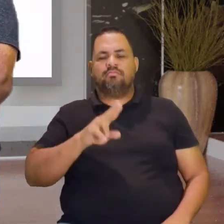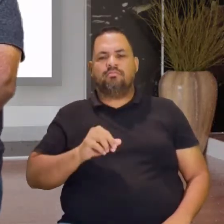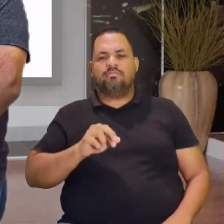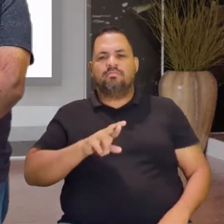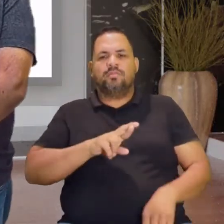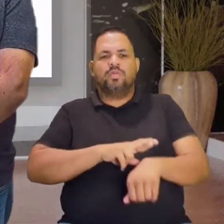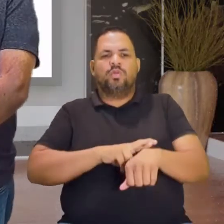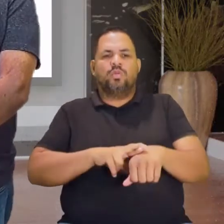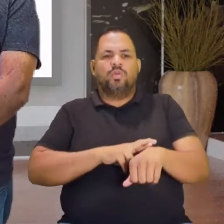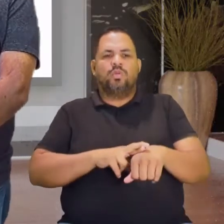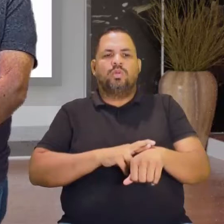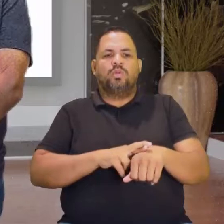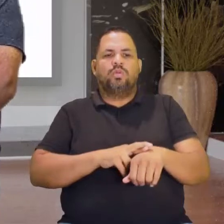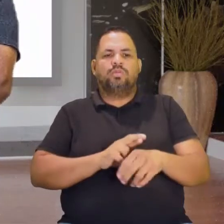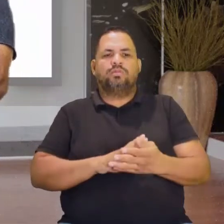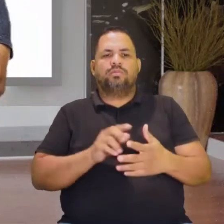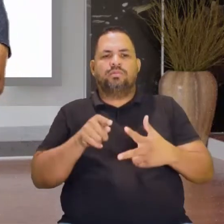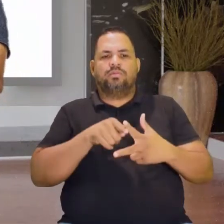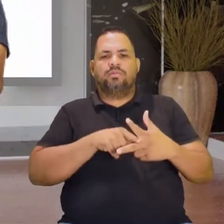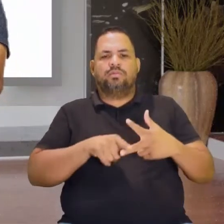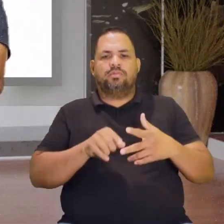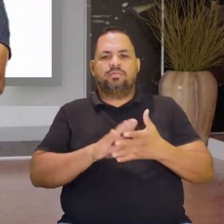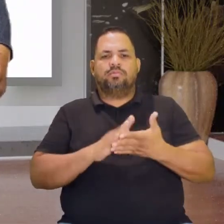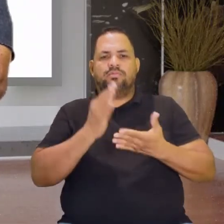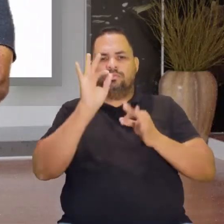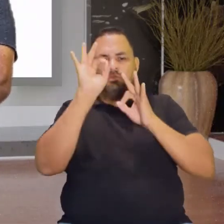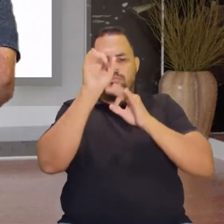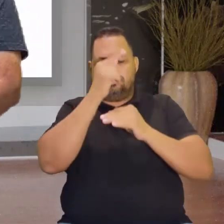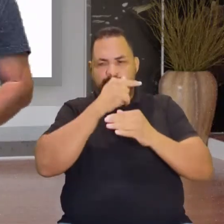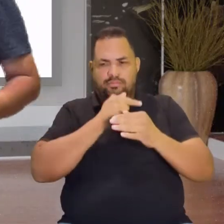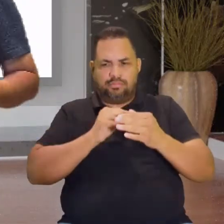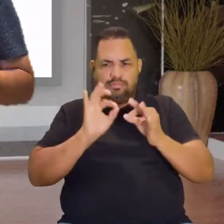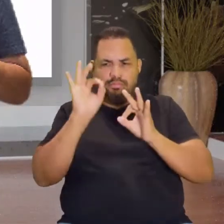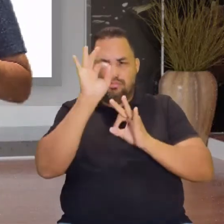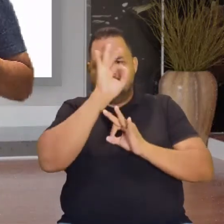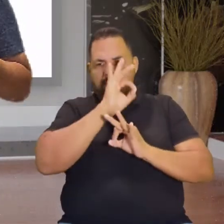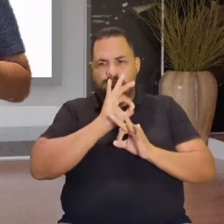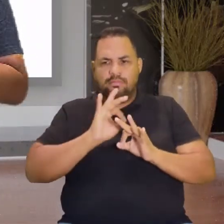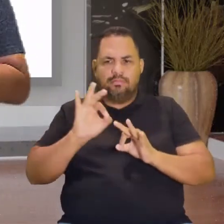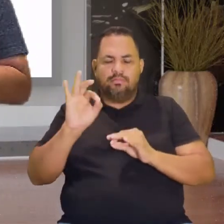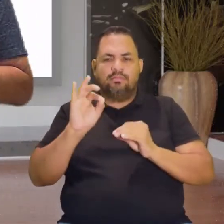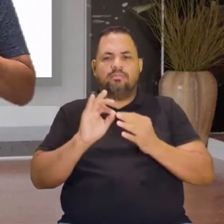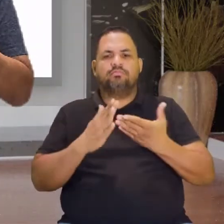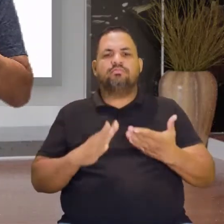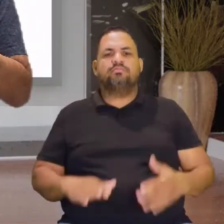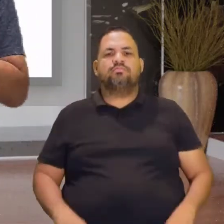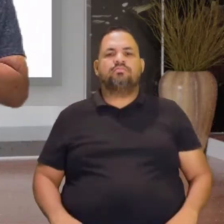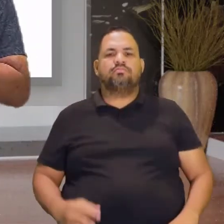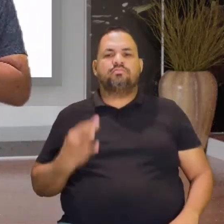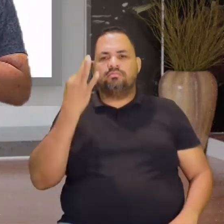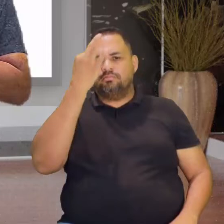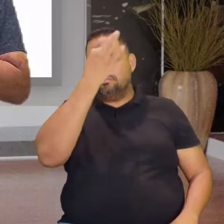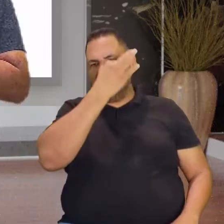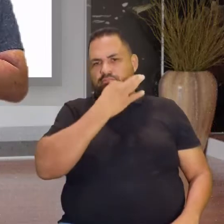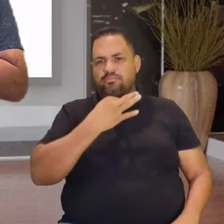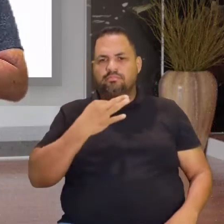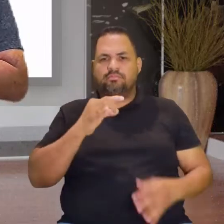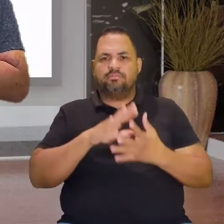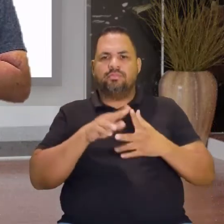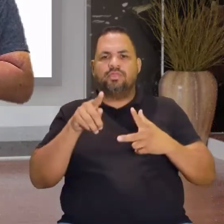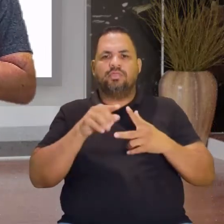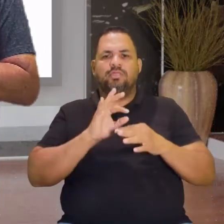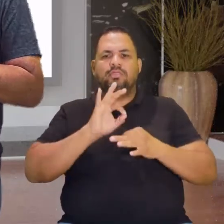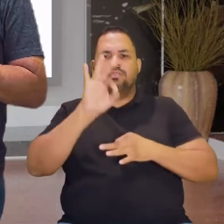rosto anguloso, né? E os traços já, assim, com um pouquinho de